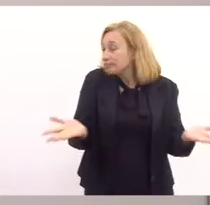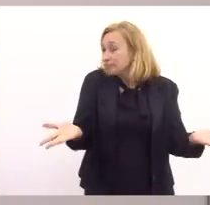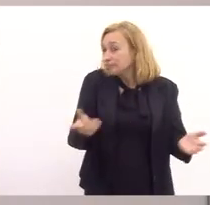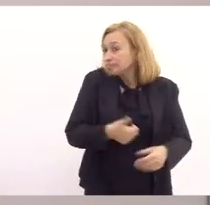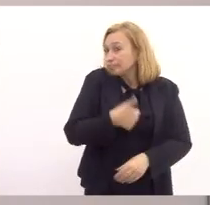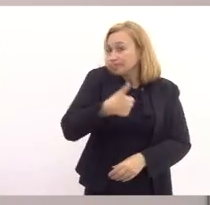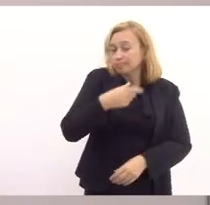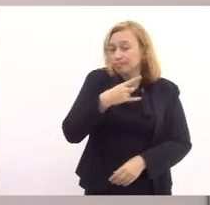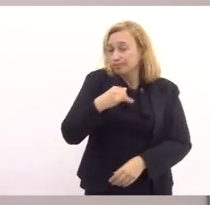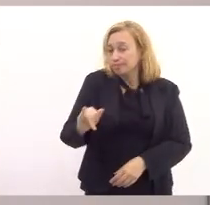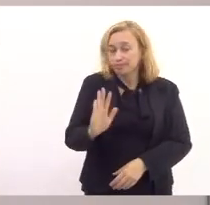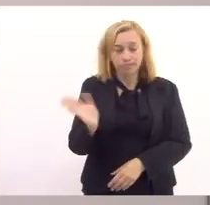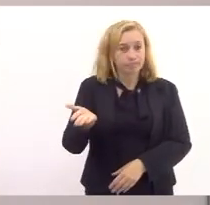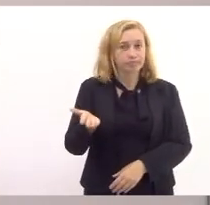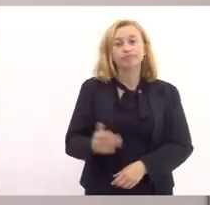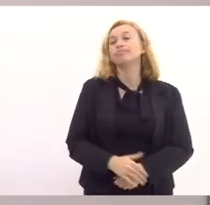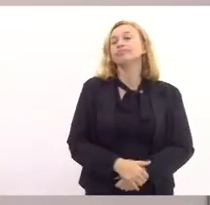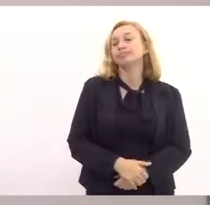dia.